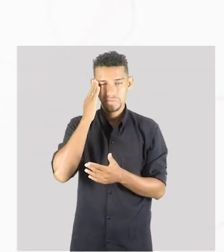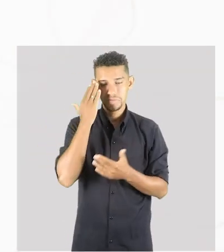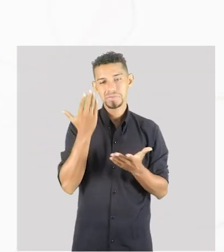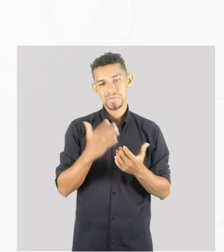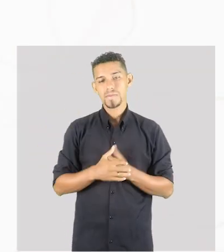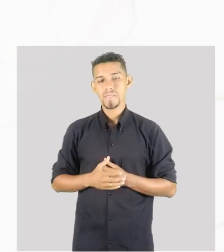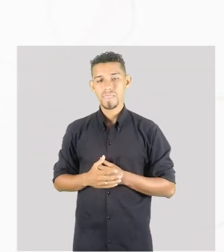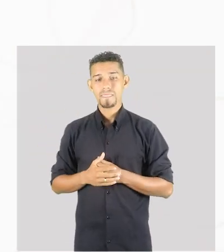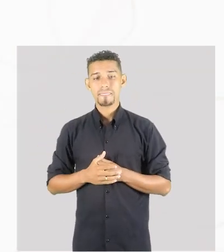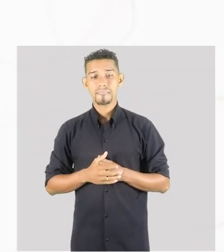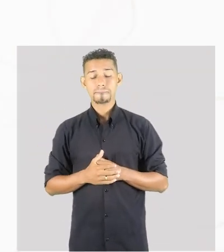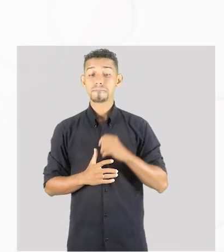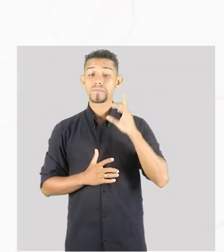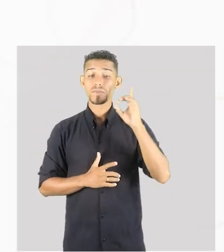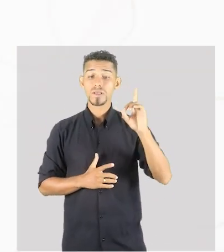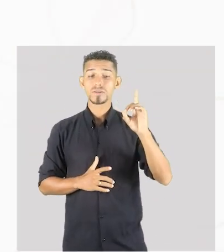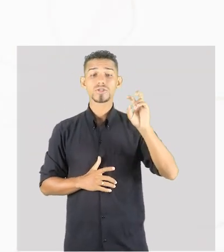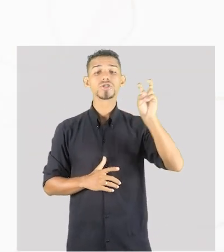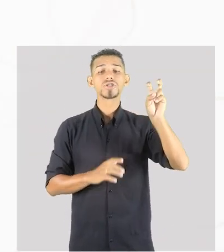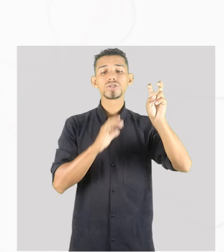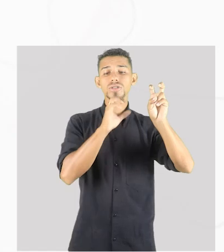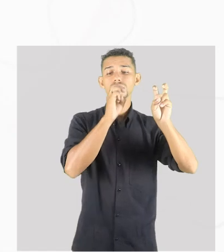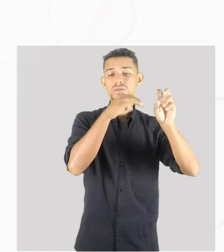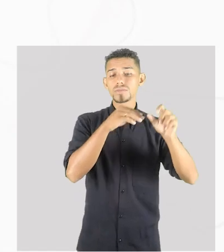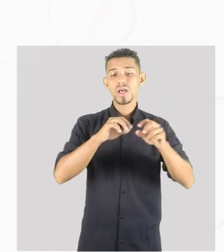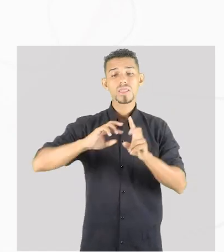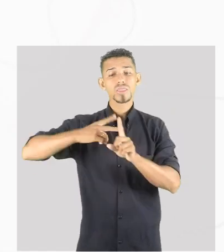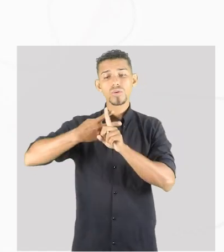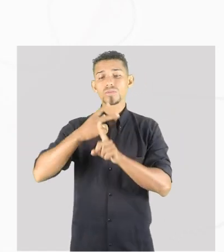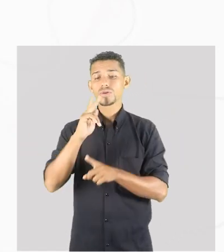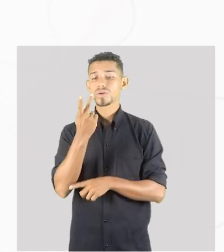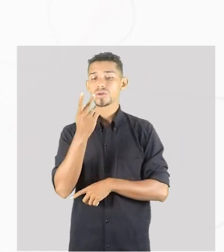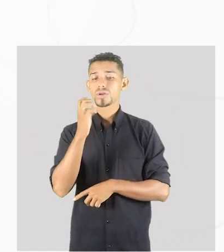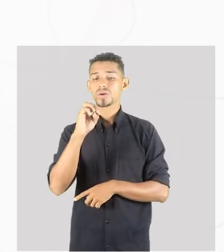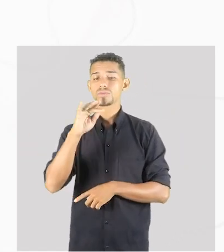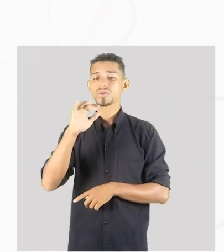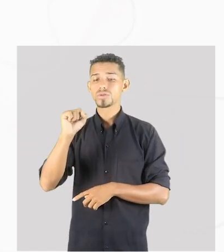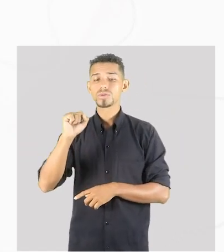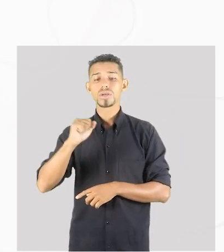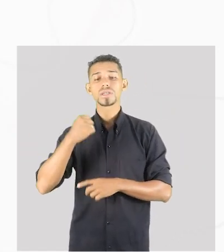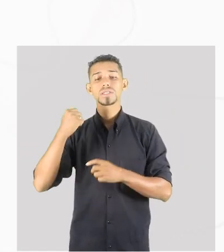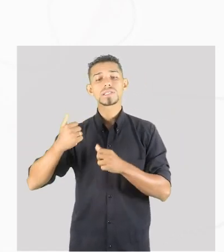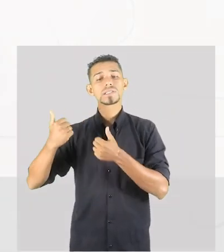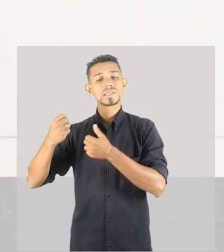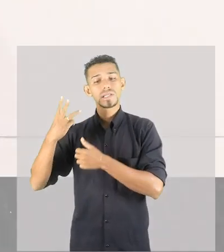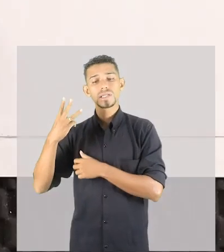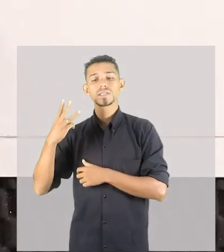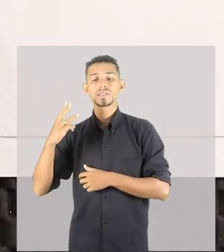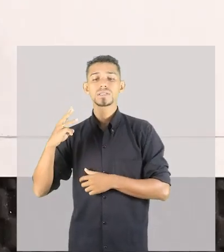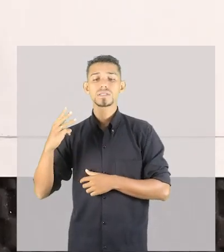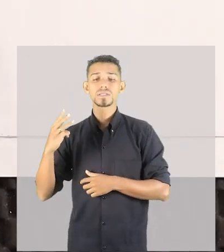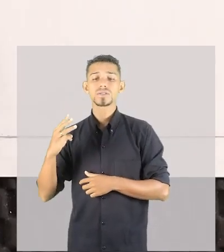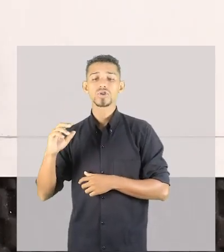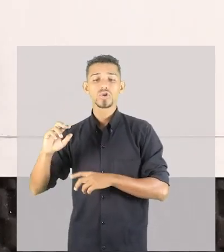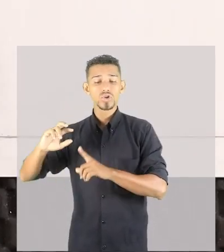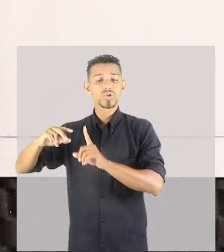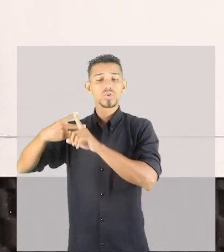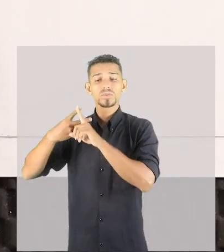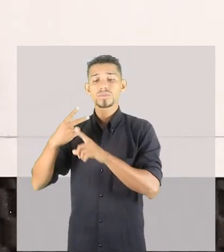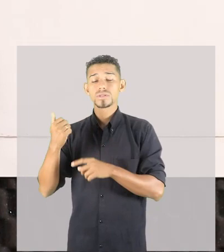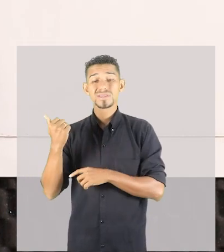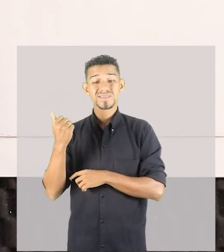5 centímetros são duplo homozigotas e aquelas com vagens de 13 são duplo heterozigotas. A gente viu que a de vagem de